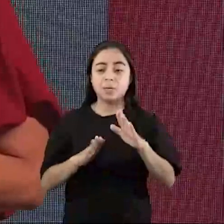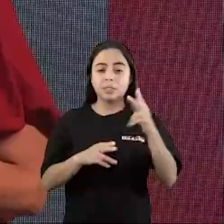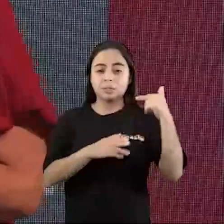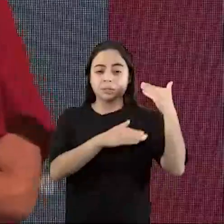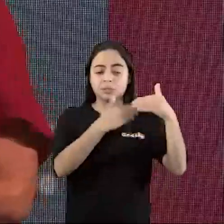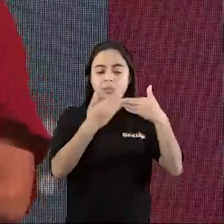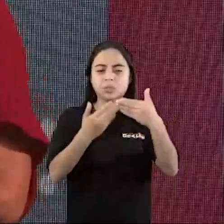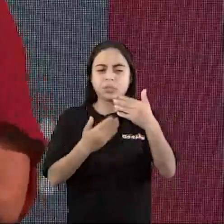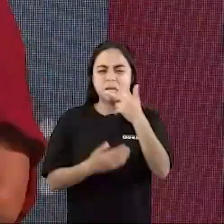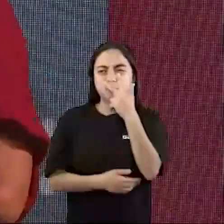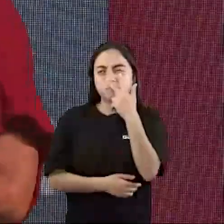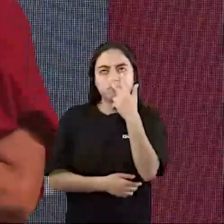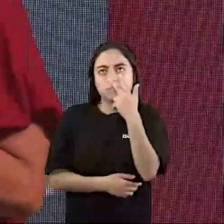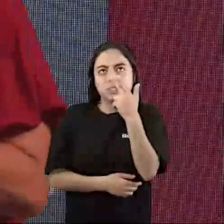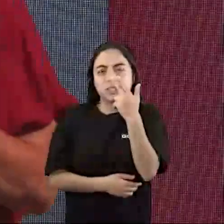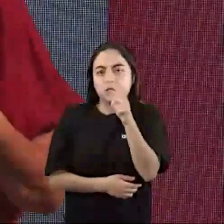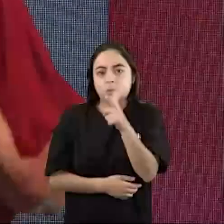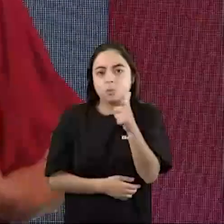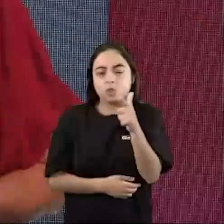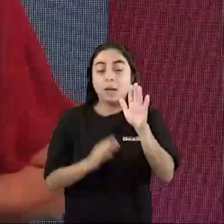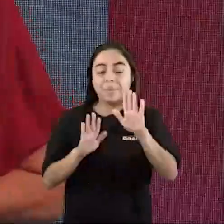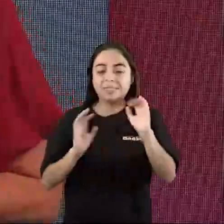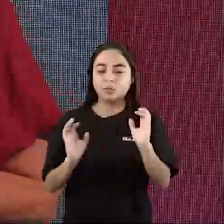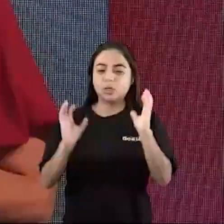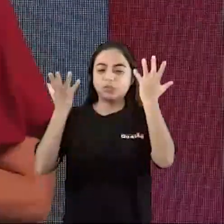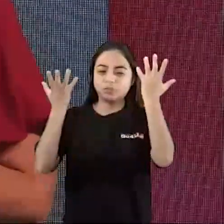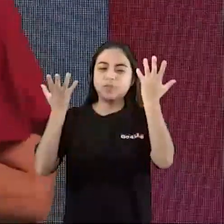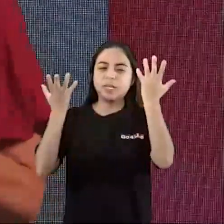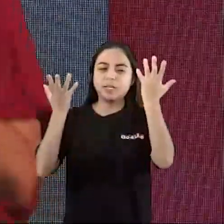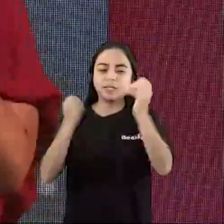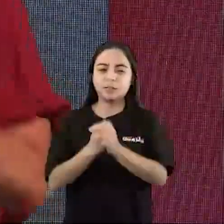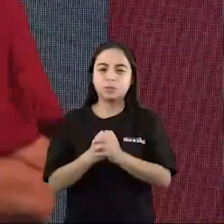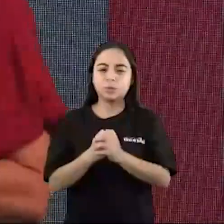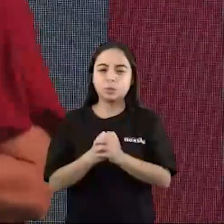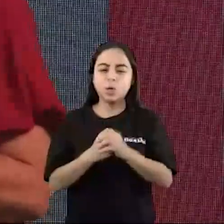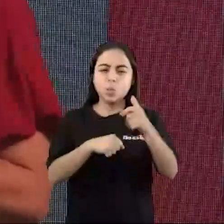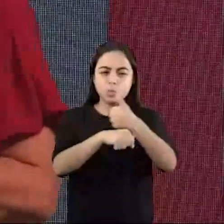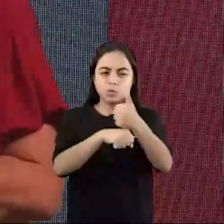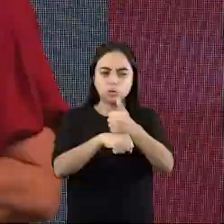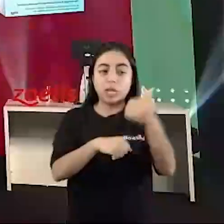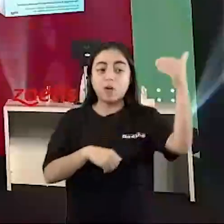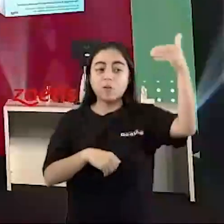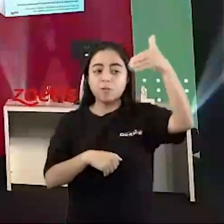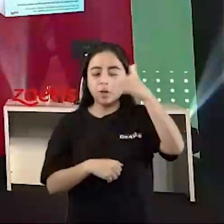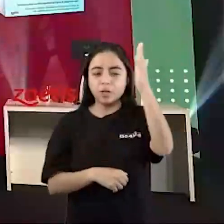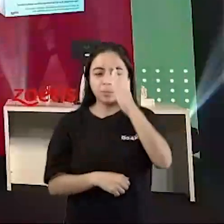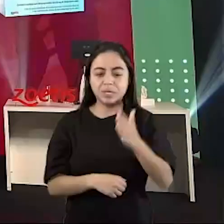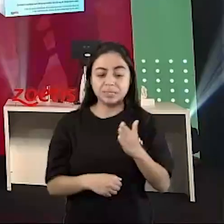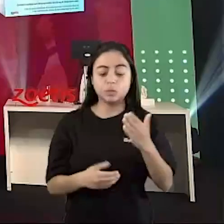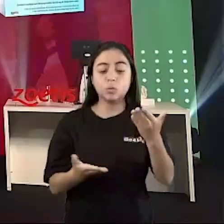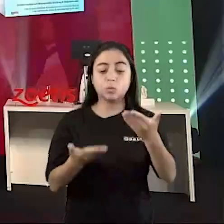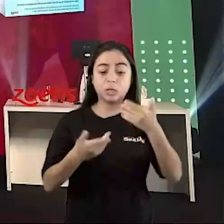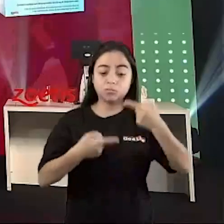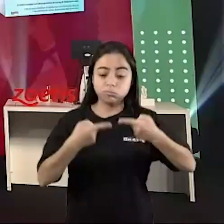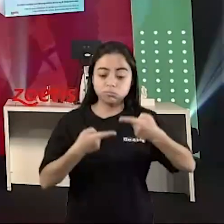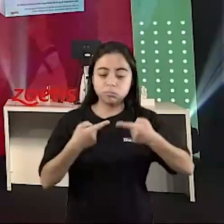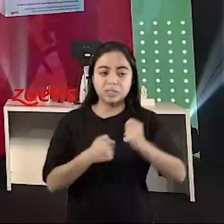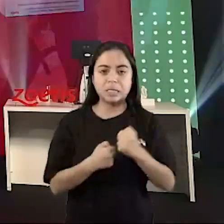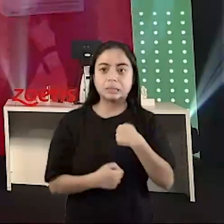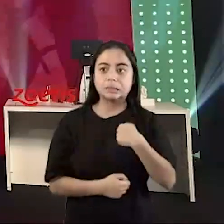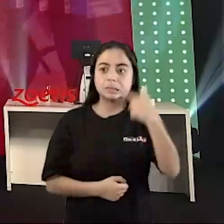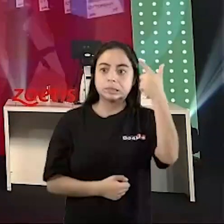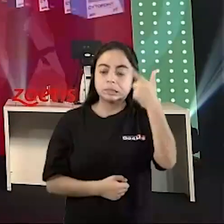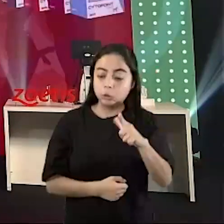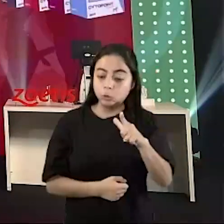achei que não existia, e num dos eventos que o Thierry veio para o Brasil, ele trouxe essa discussão para nós, e eu fiquei, nossa, de novo